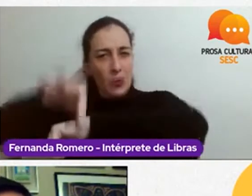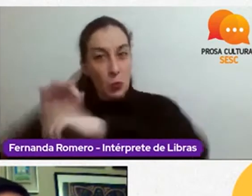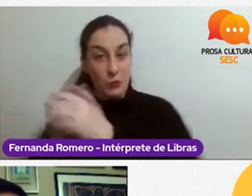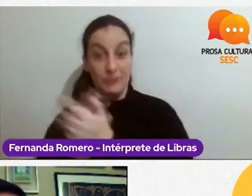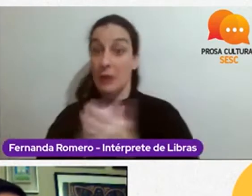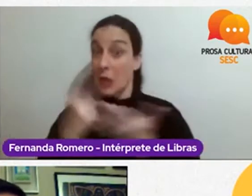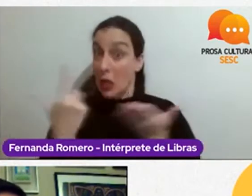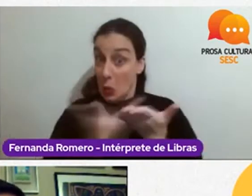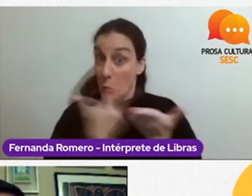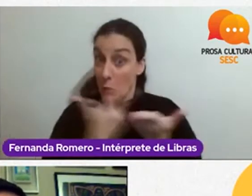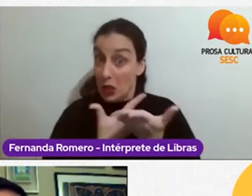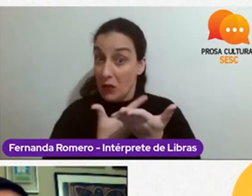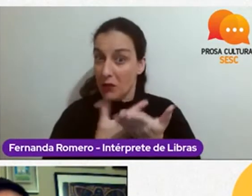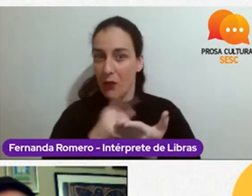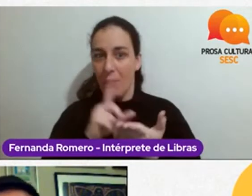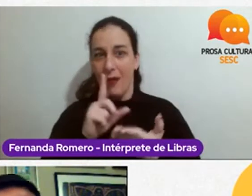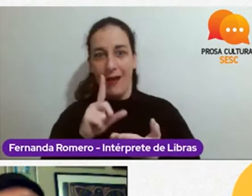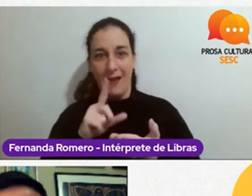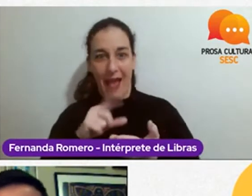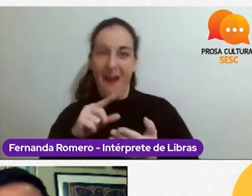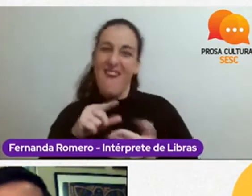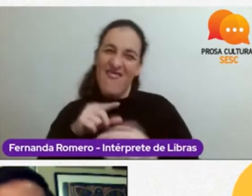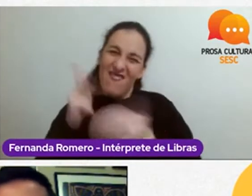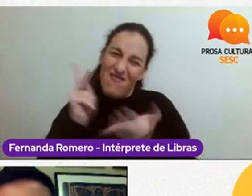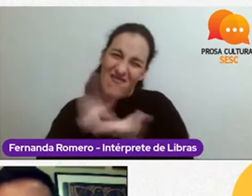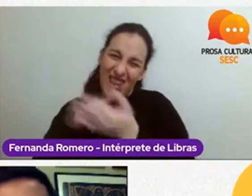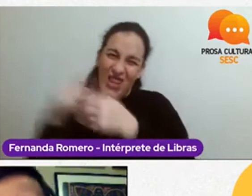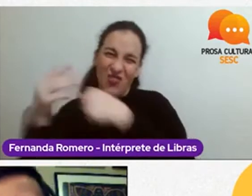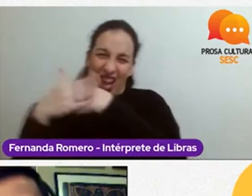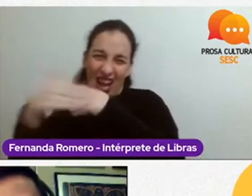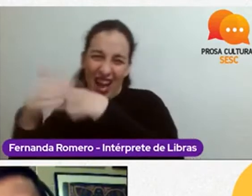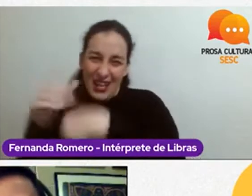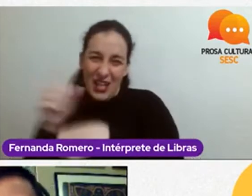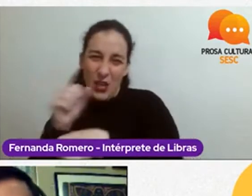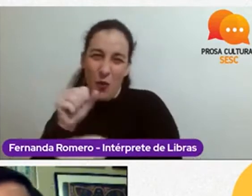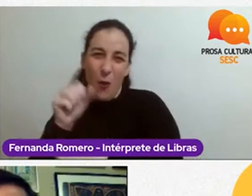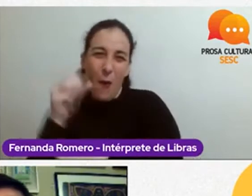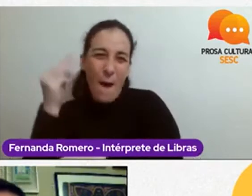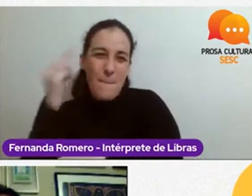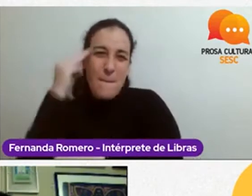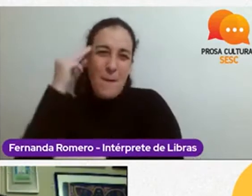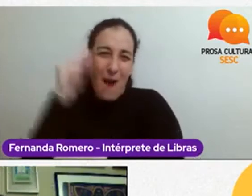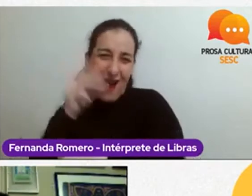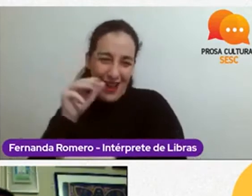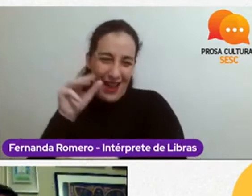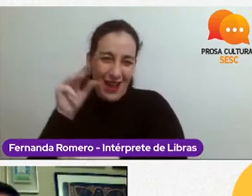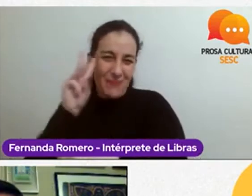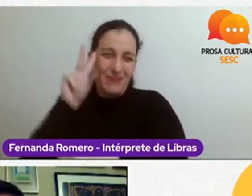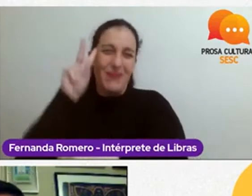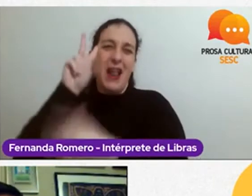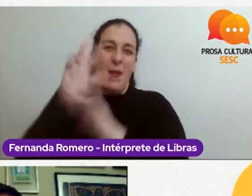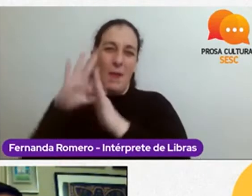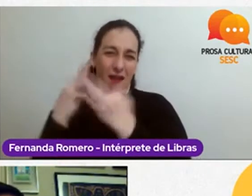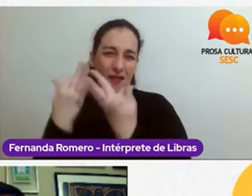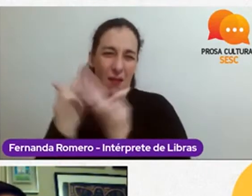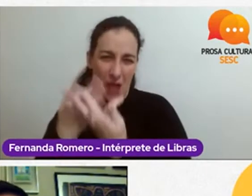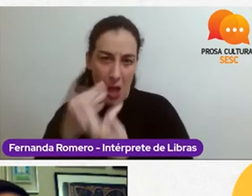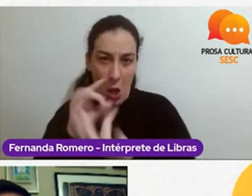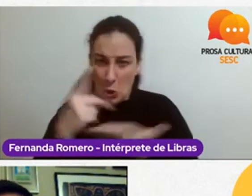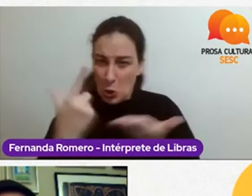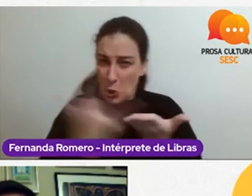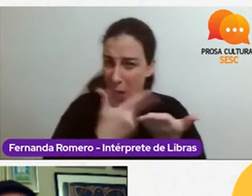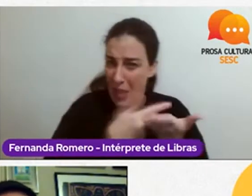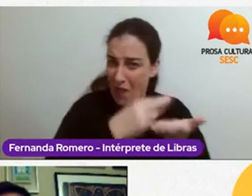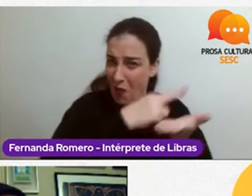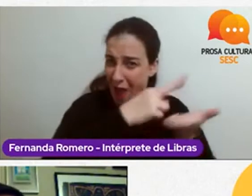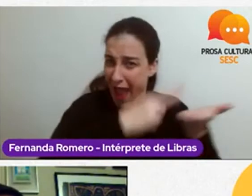falou foi um livro, na verdade, um carinho que eu fiz, de certo modo, a memória da minha família. Eu digo que ele não é só um livro de receitas, um caderno de receitas, mas